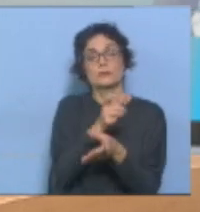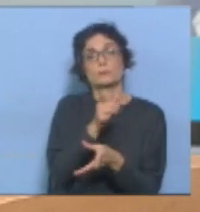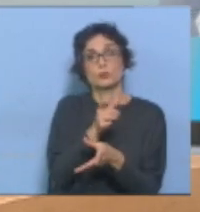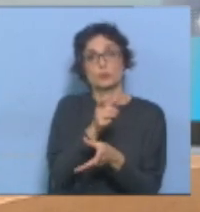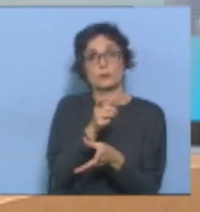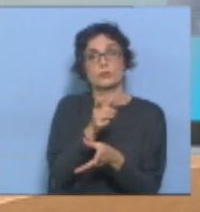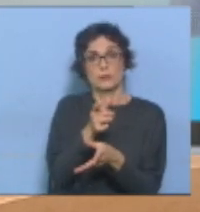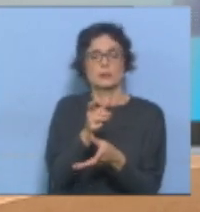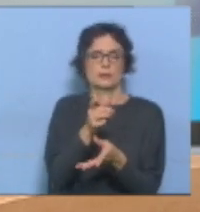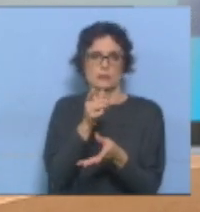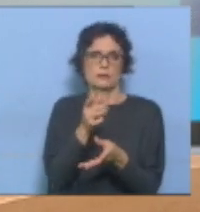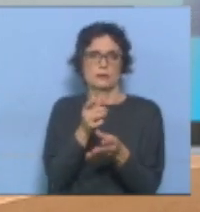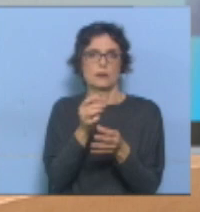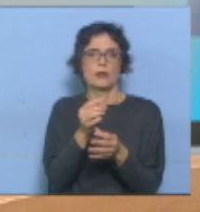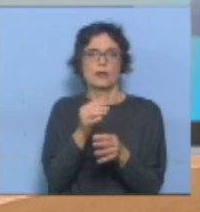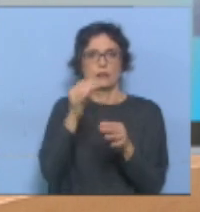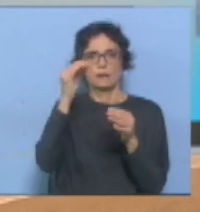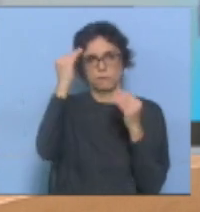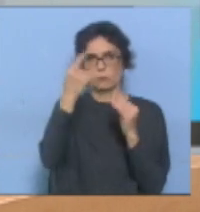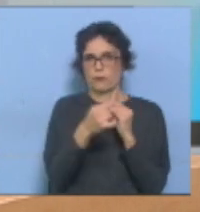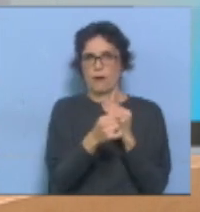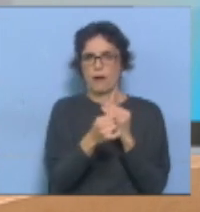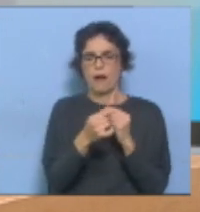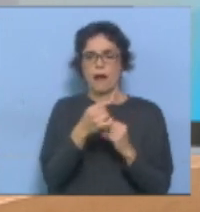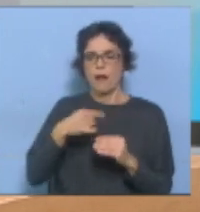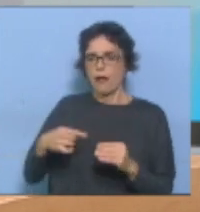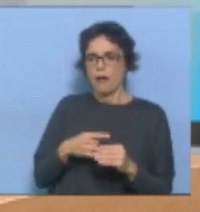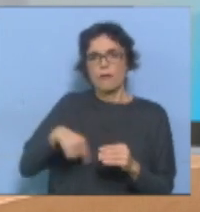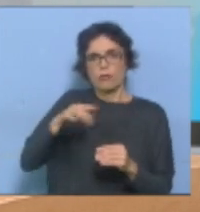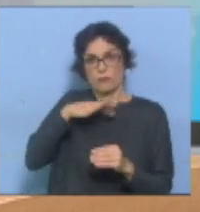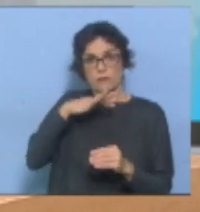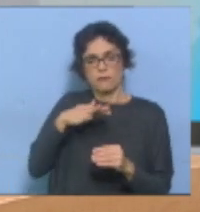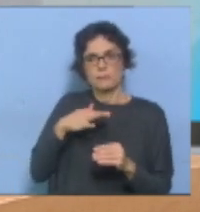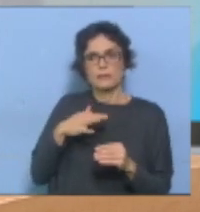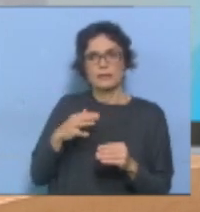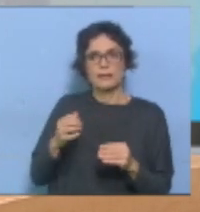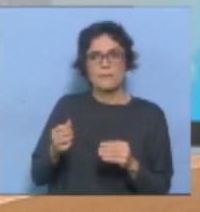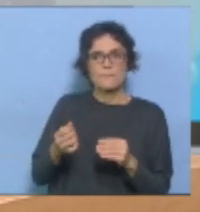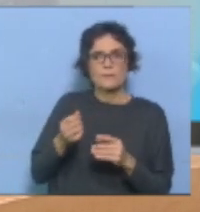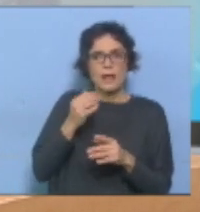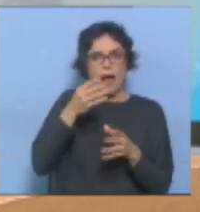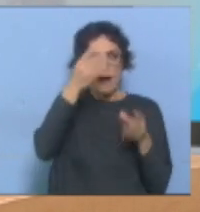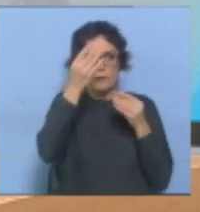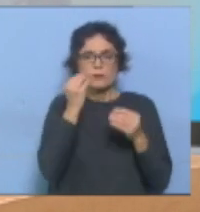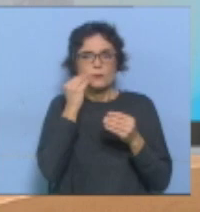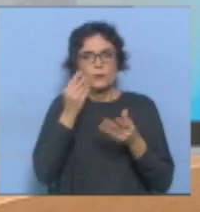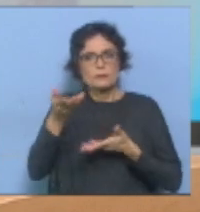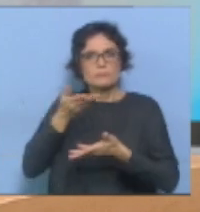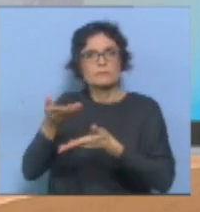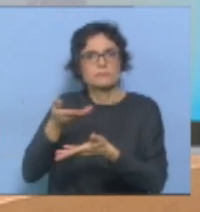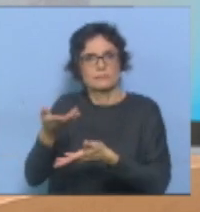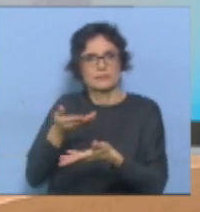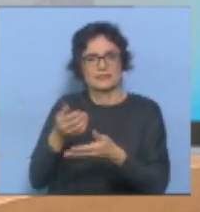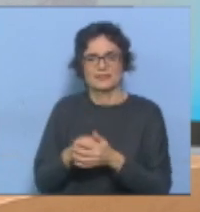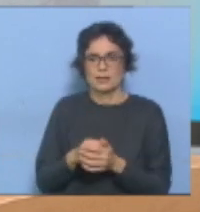do assunto, terapeutas, conseguimos, cada um à sua maneira, interagir. E ele sabe que tem uma irmã que gosta mais de